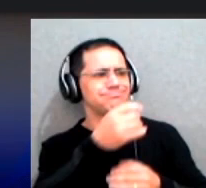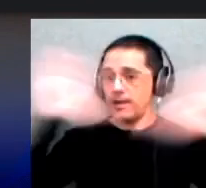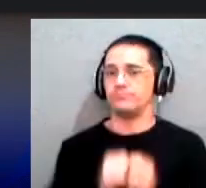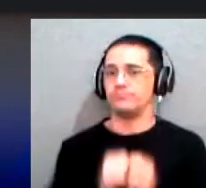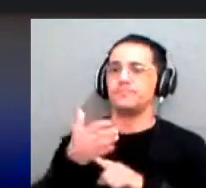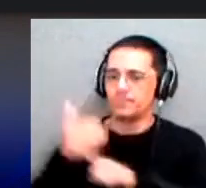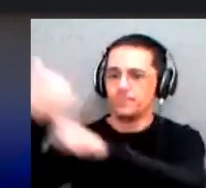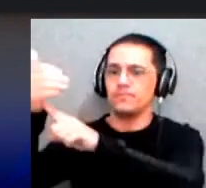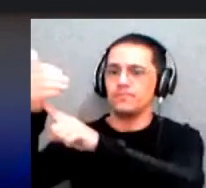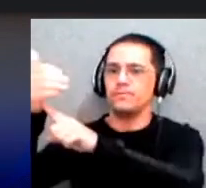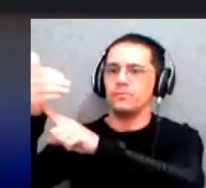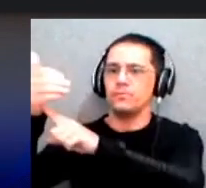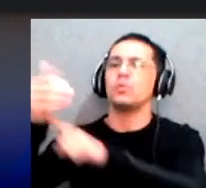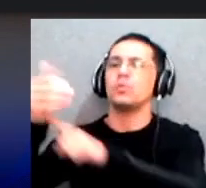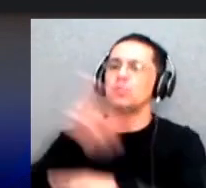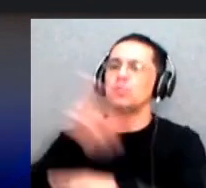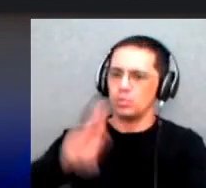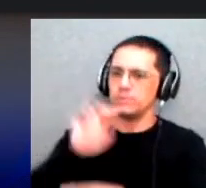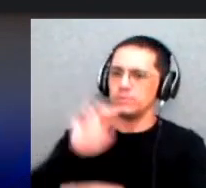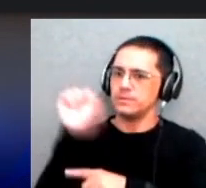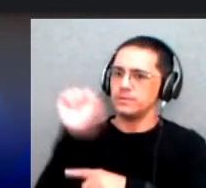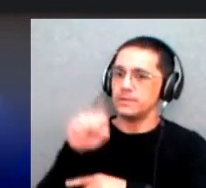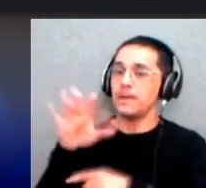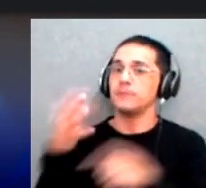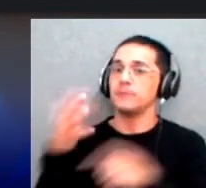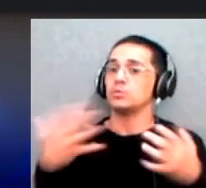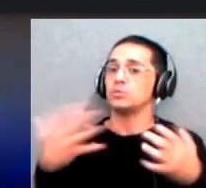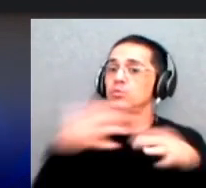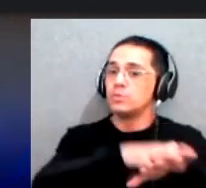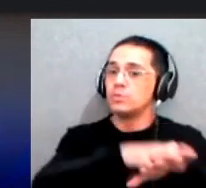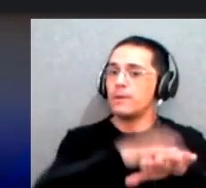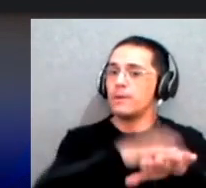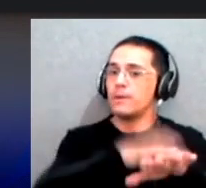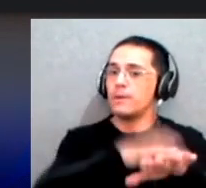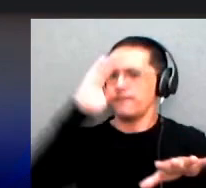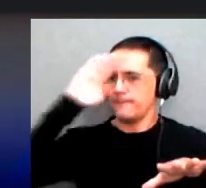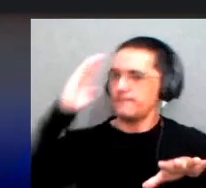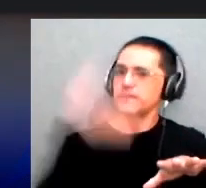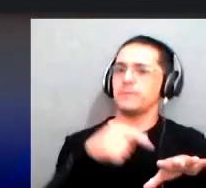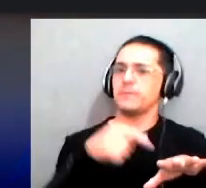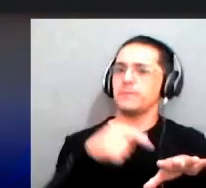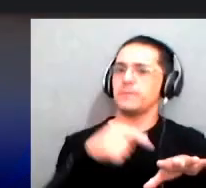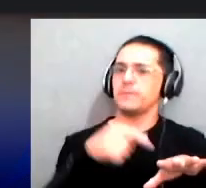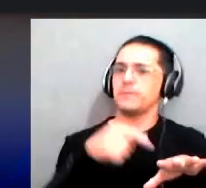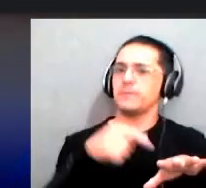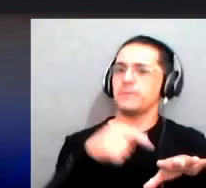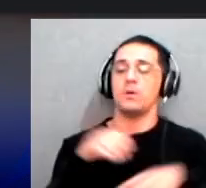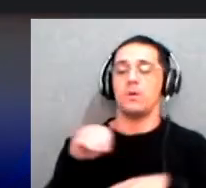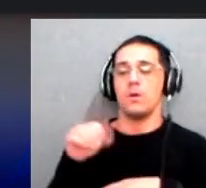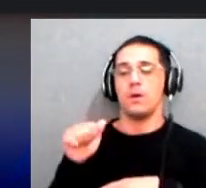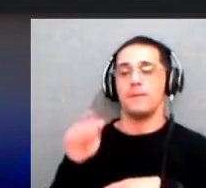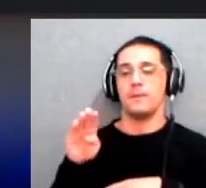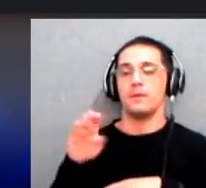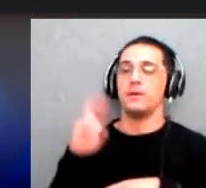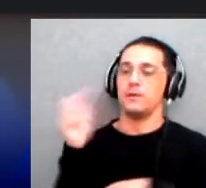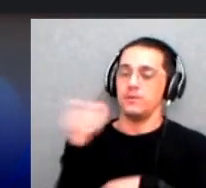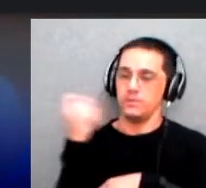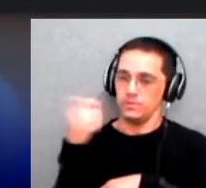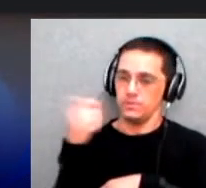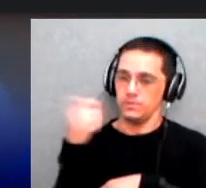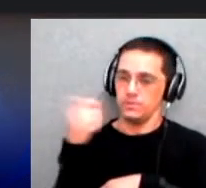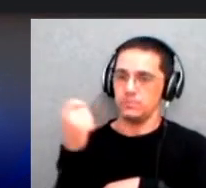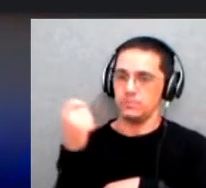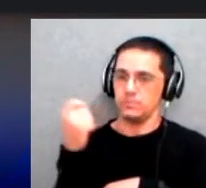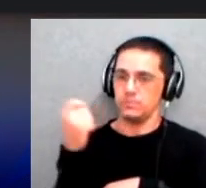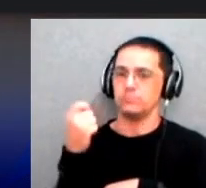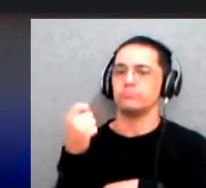de inclusão e jamais de exclusão. Evidentemente que com o apoio da OBRS, prestado aos advogados mais experientes, inclusive